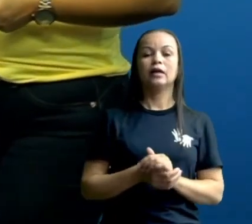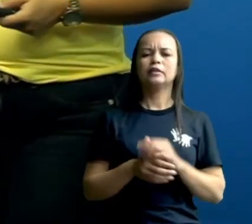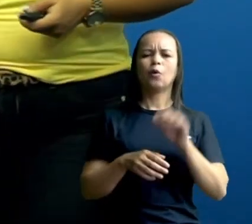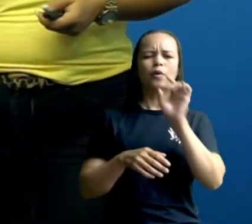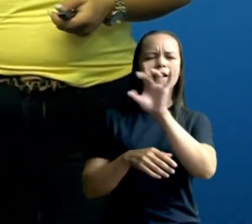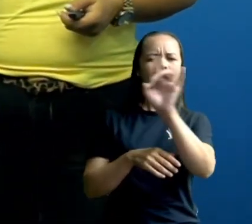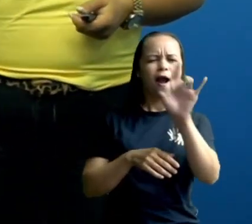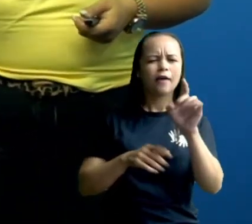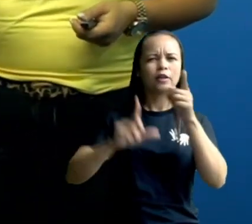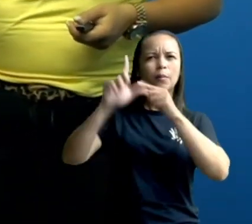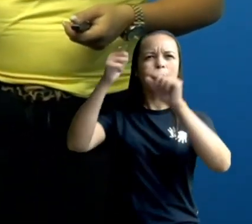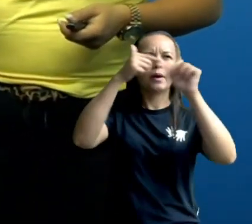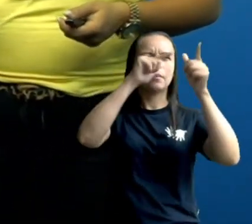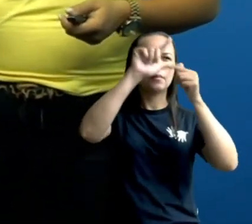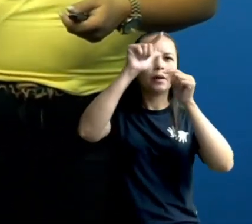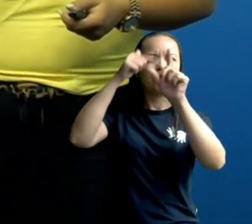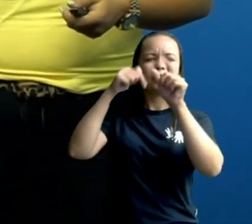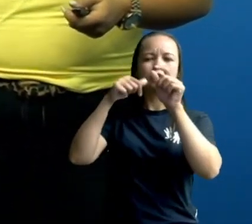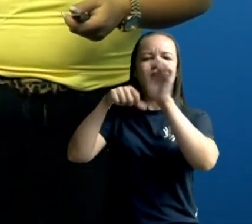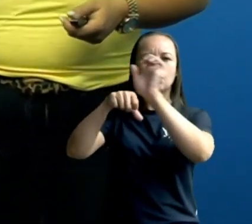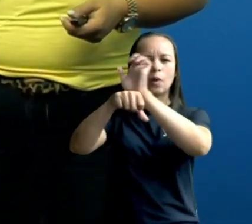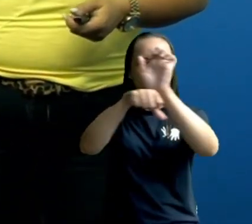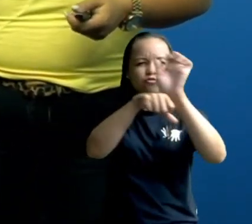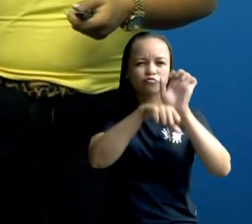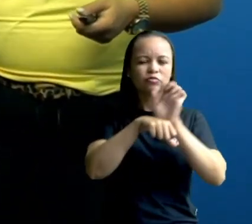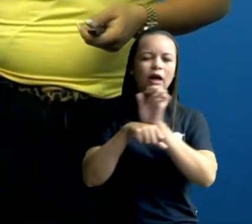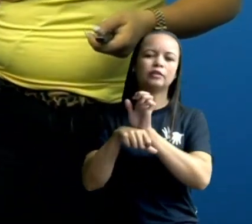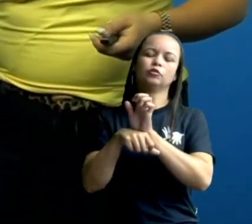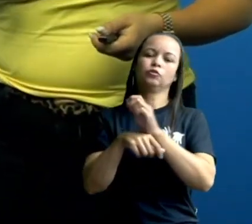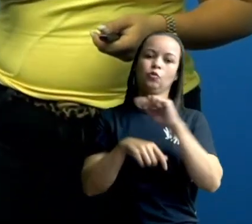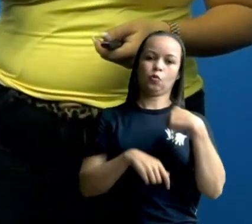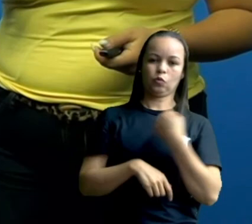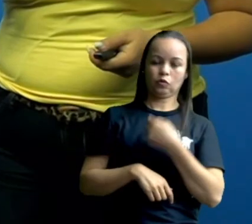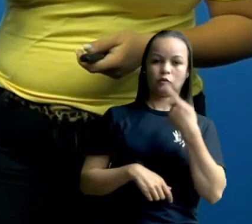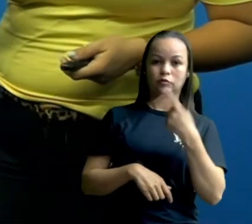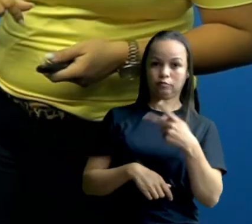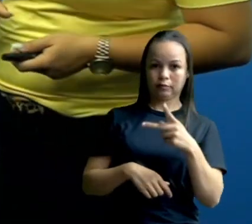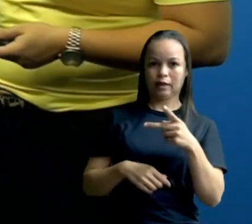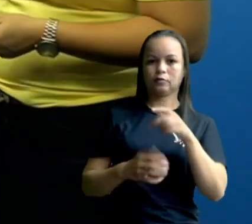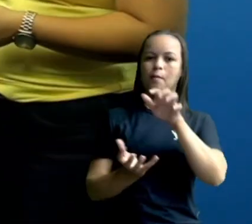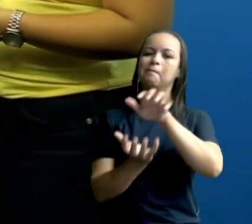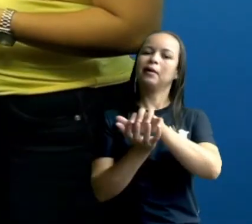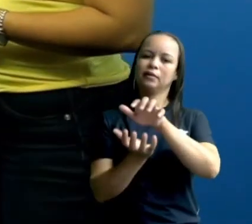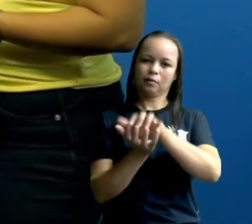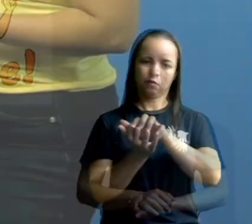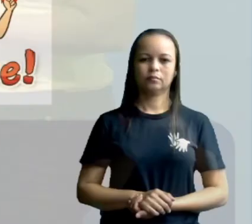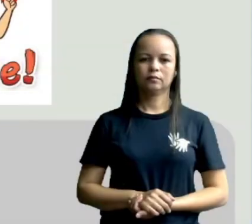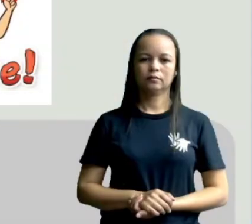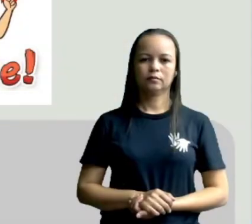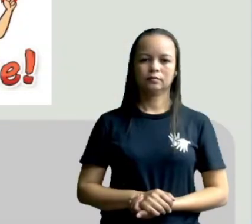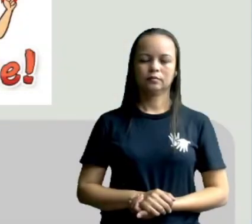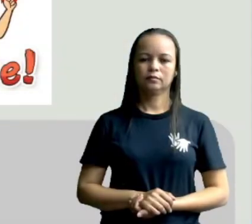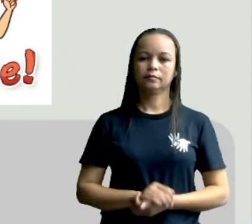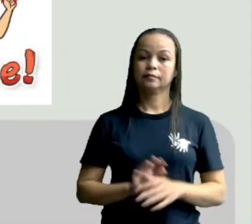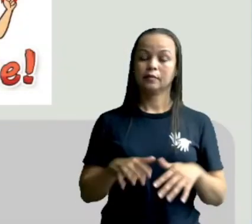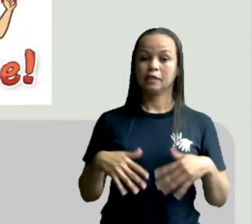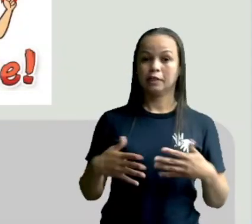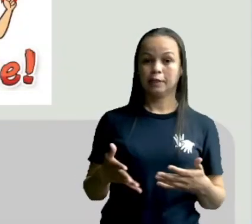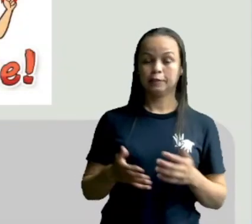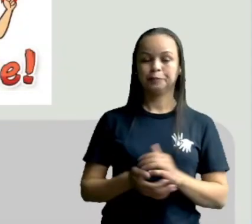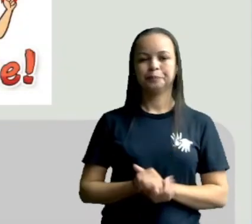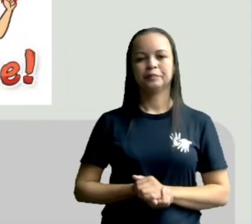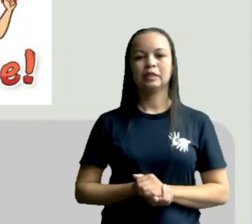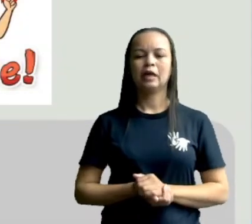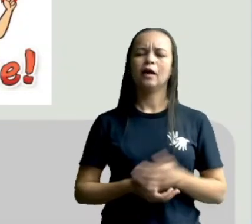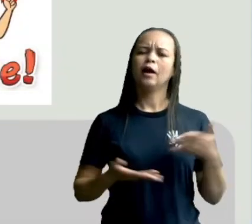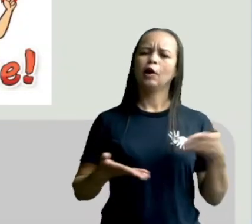dessa representa um estado. O nosso estado é Pernambuco, não esqueçam, tá? Então, pessoal, agora que a